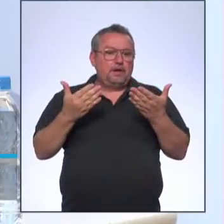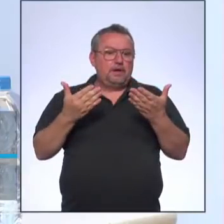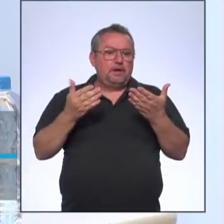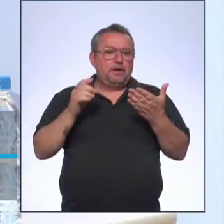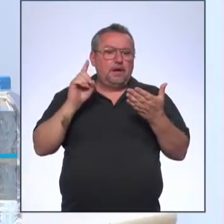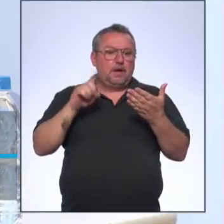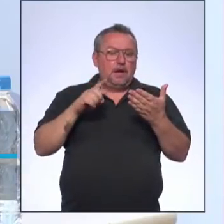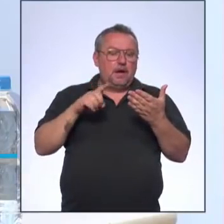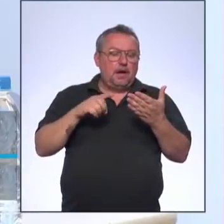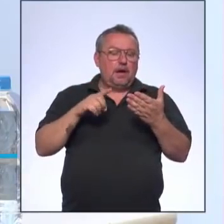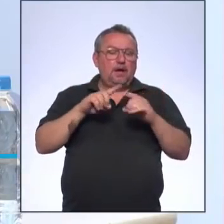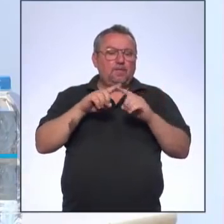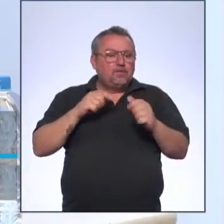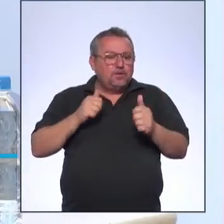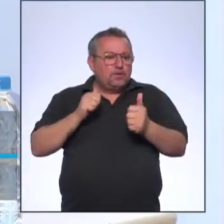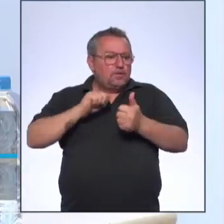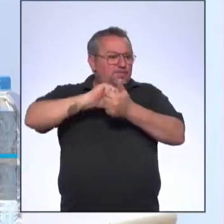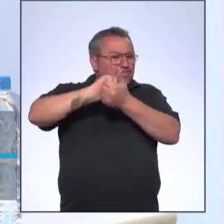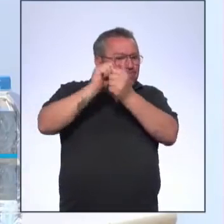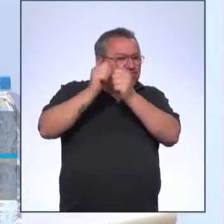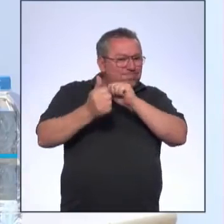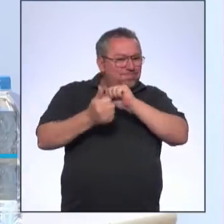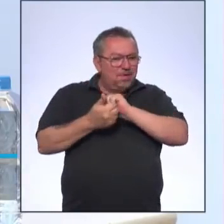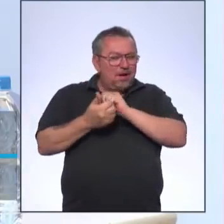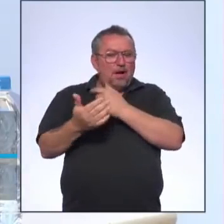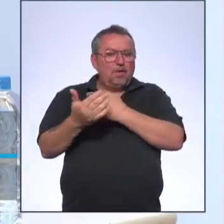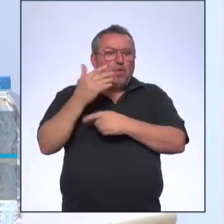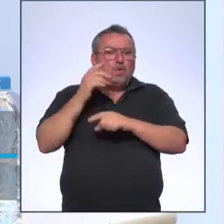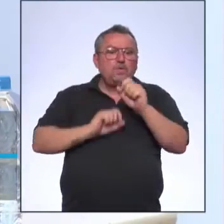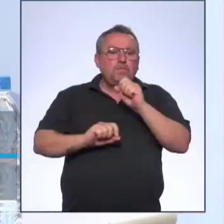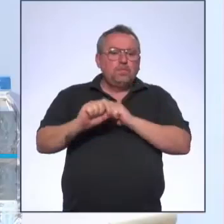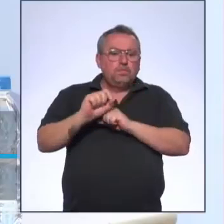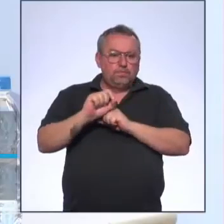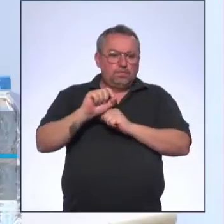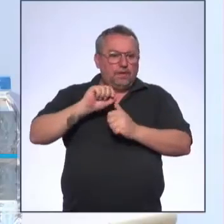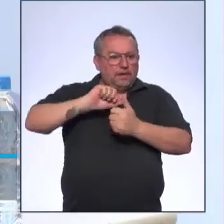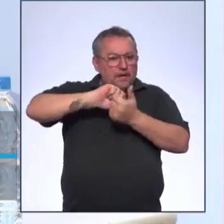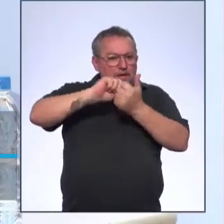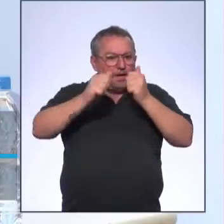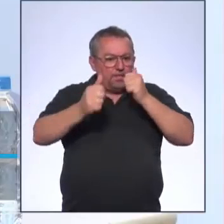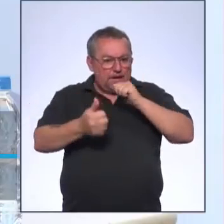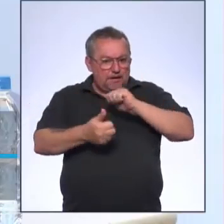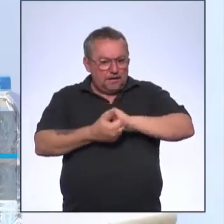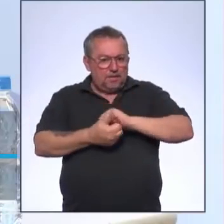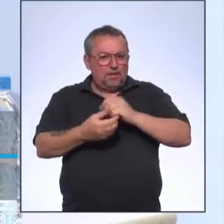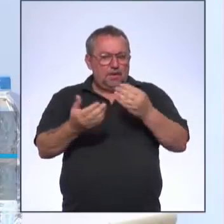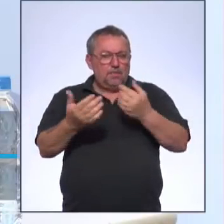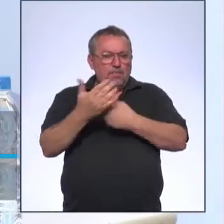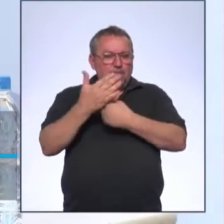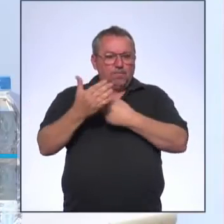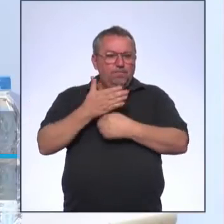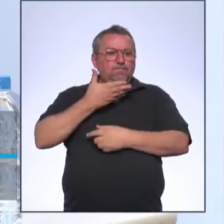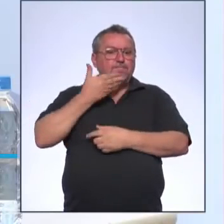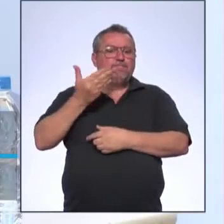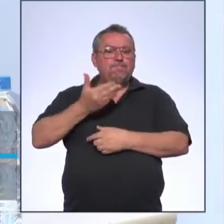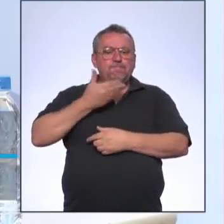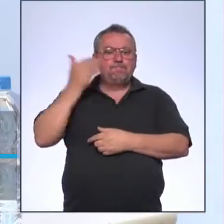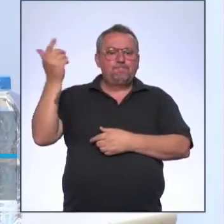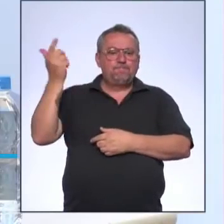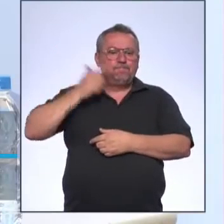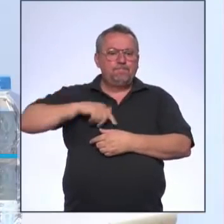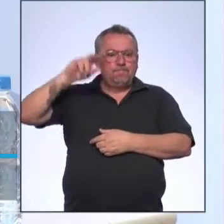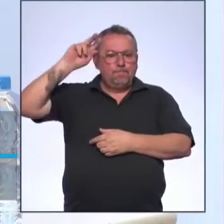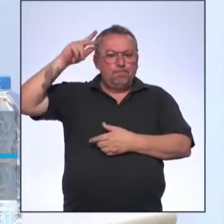pessoal, a improvisação? Ajuda em quê? Então, a improvisação, ela ajuda na facilidade para compor